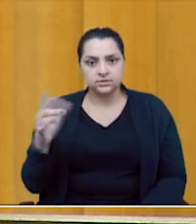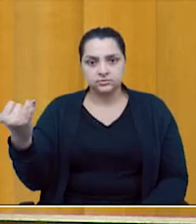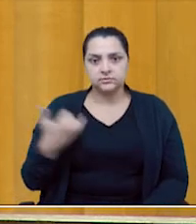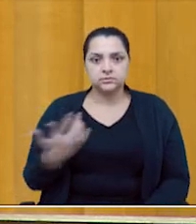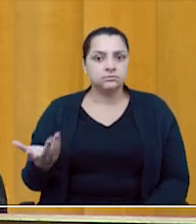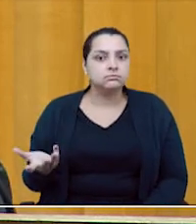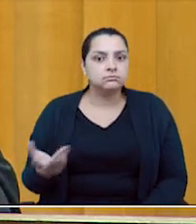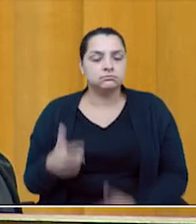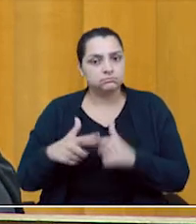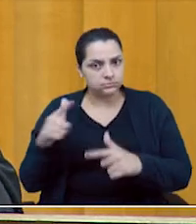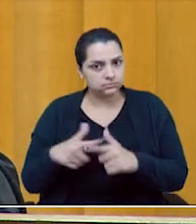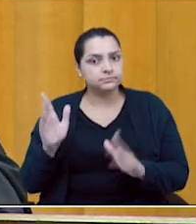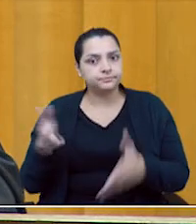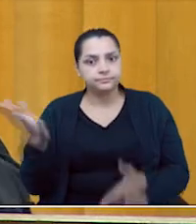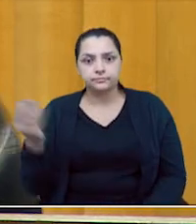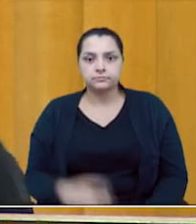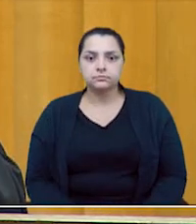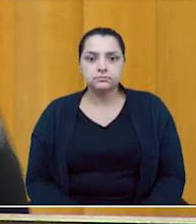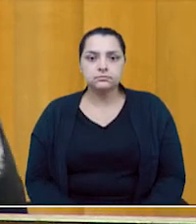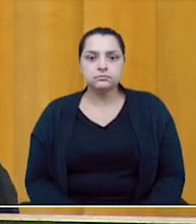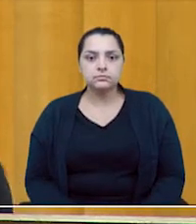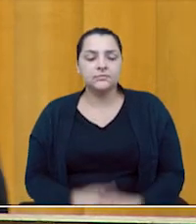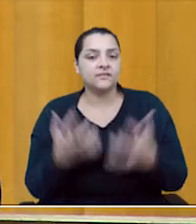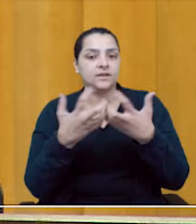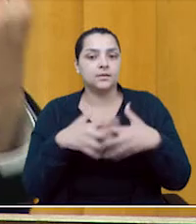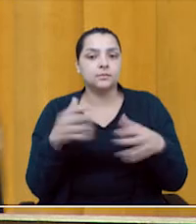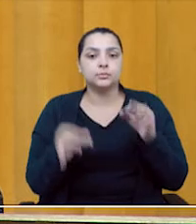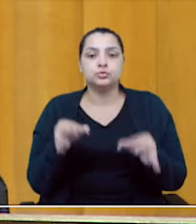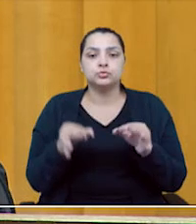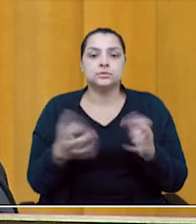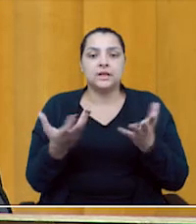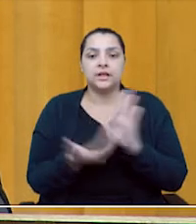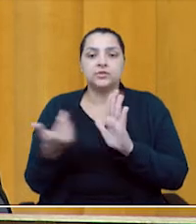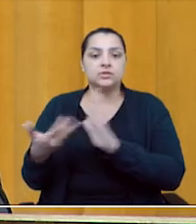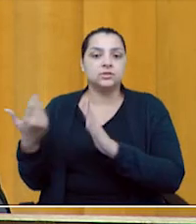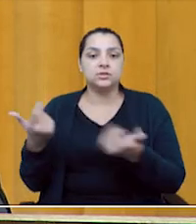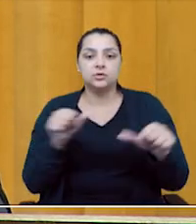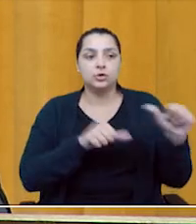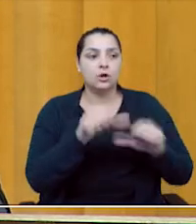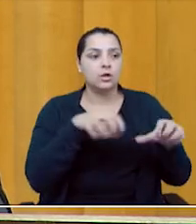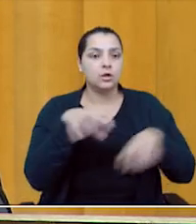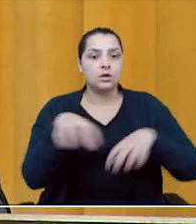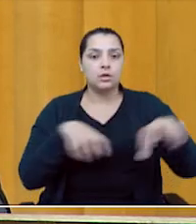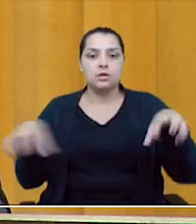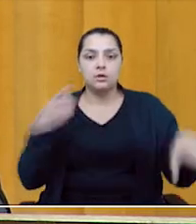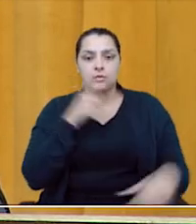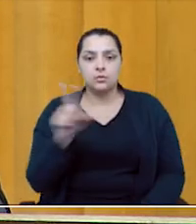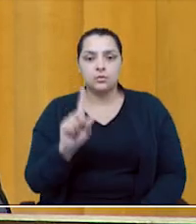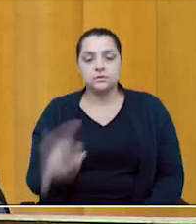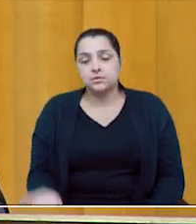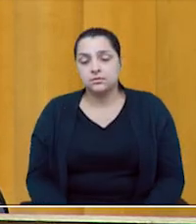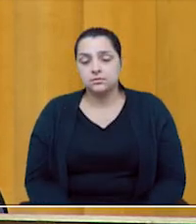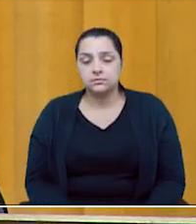problema. Estão tentando criar mecanismos para que os juízes possam se remover, porque eles não conseguem trocar de unidade. Né? Bom, eu não